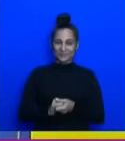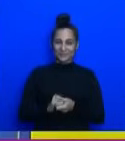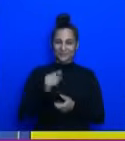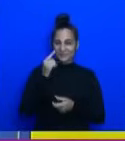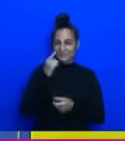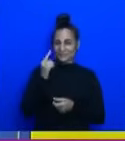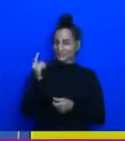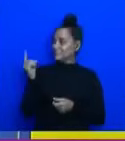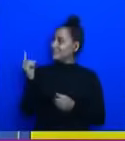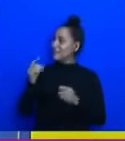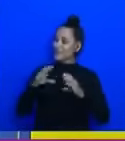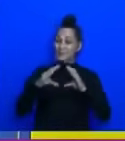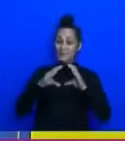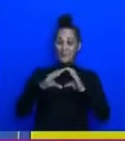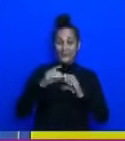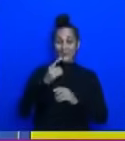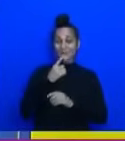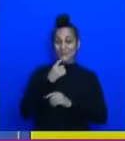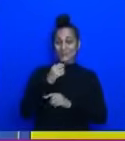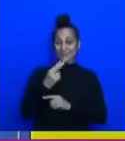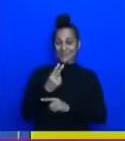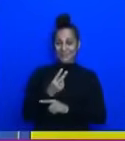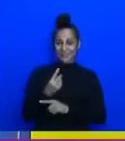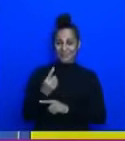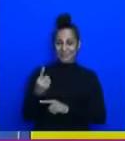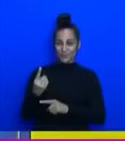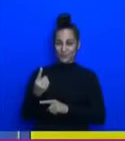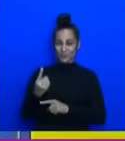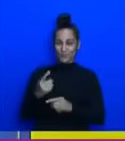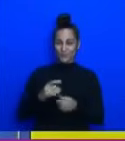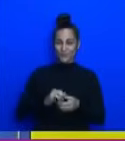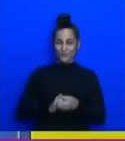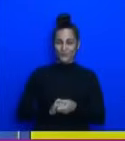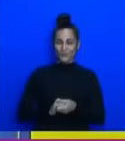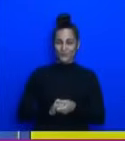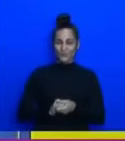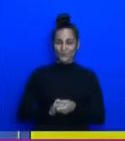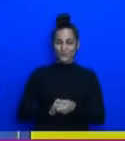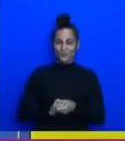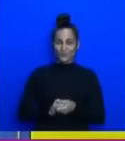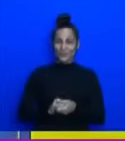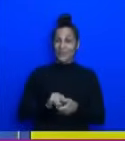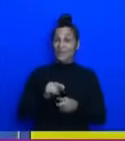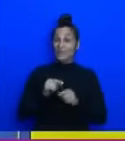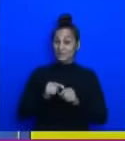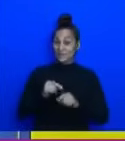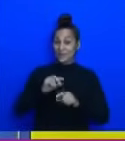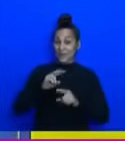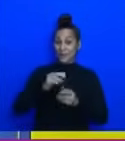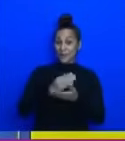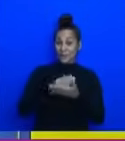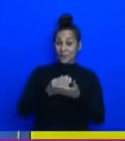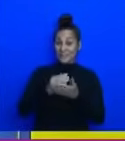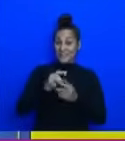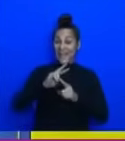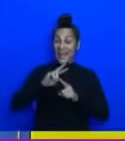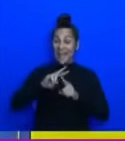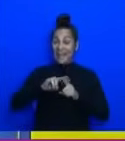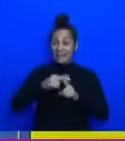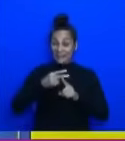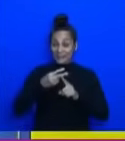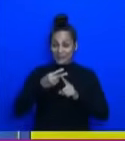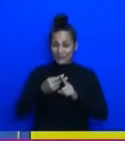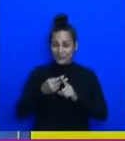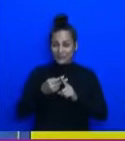Mais um número na tela. Bola vermelha 21. Vermelha número 21. Vem aí a dupla de Páscoa. As